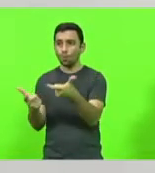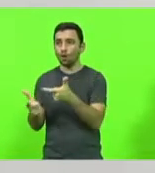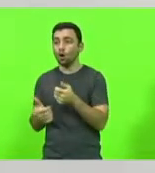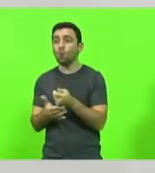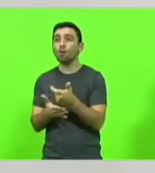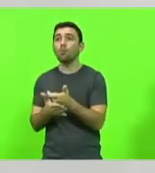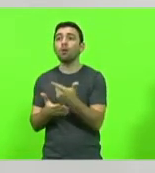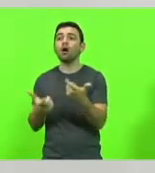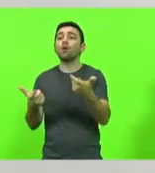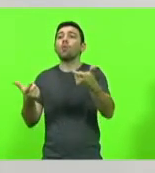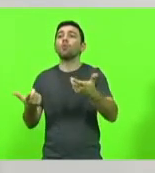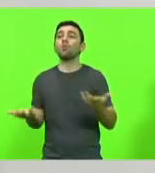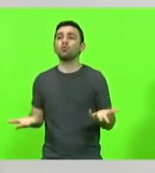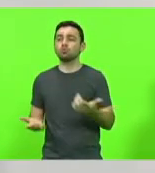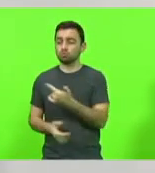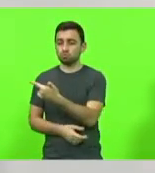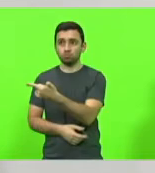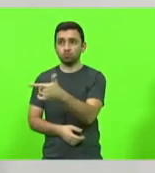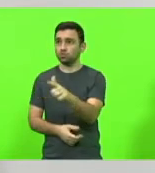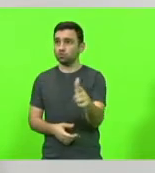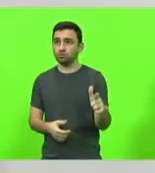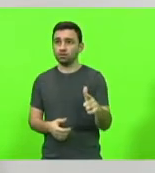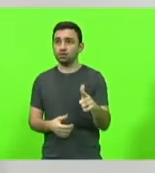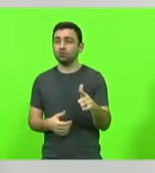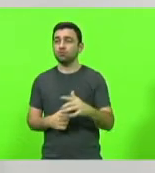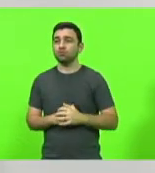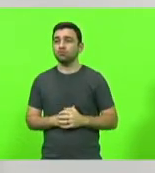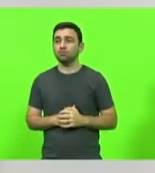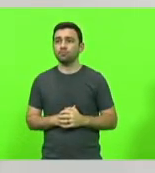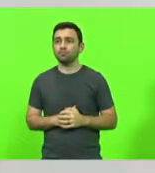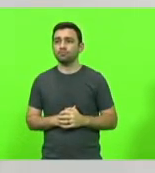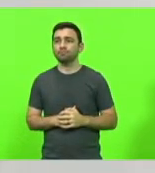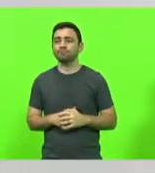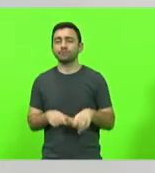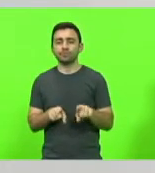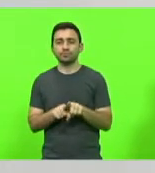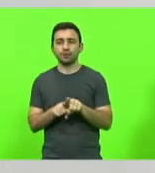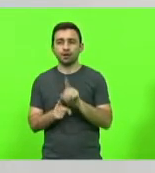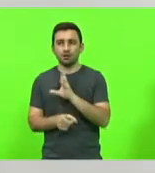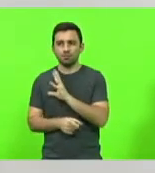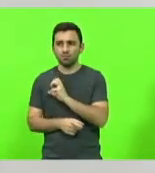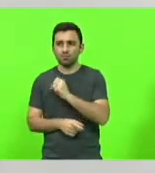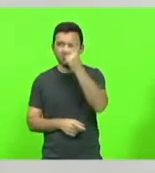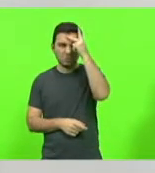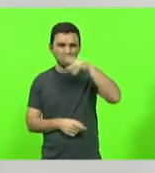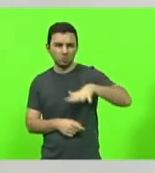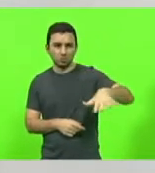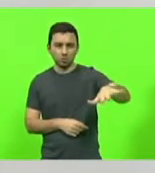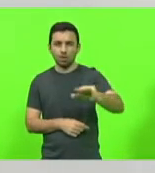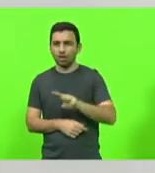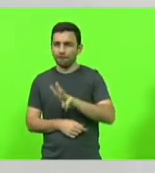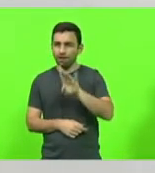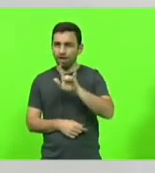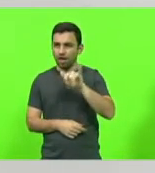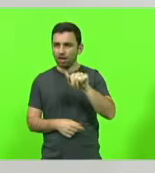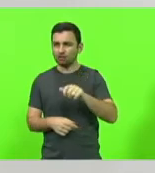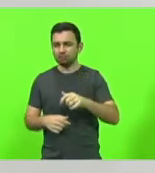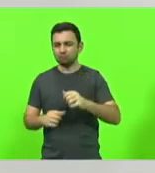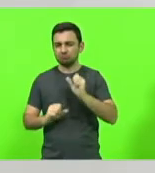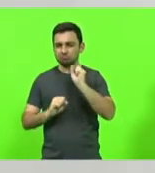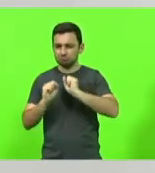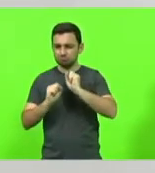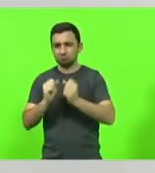respiradores. Em uma demonstração de patriotismo e de amor ao próximo, a VEG foi lá e produziu, fez